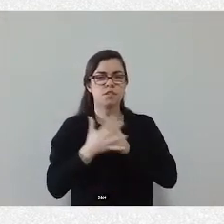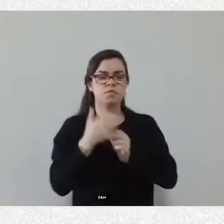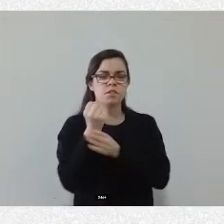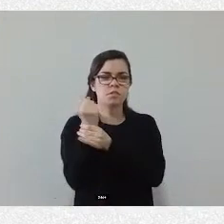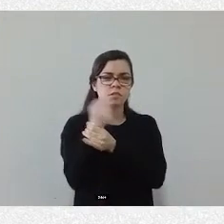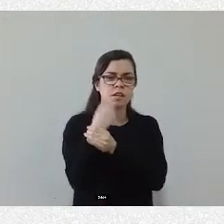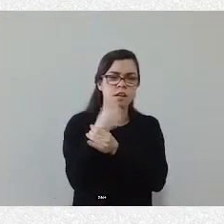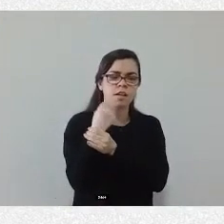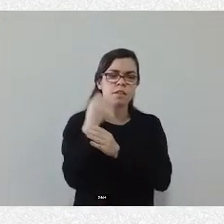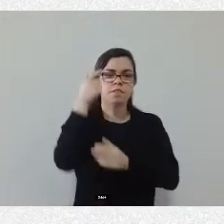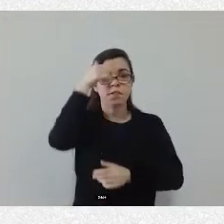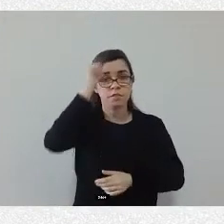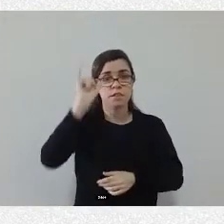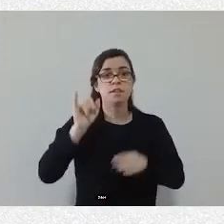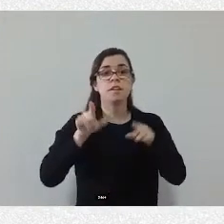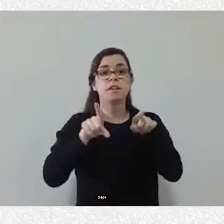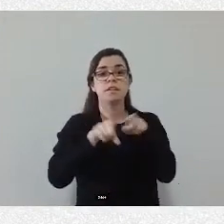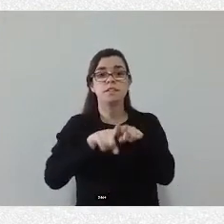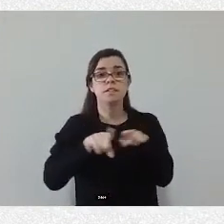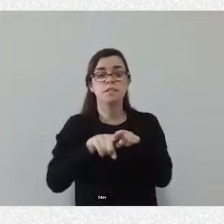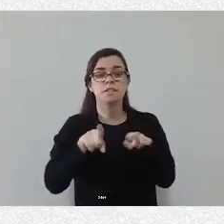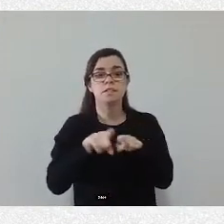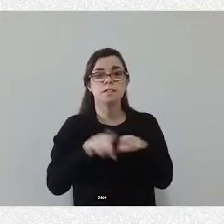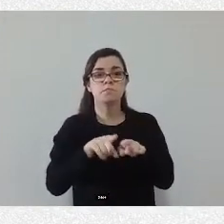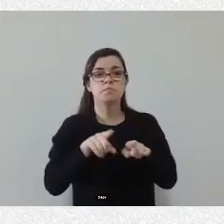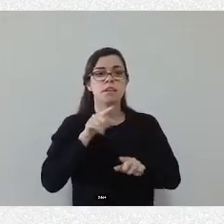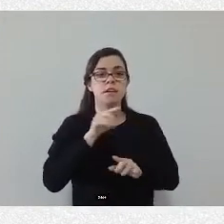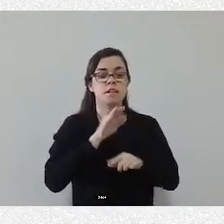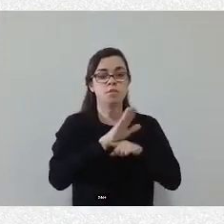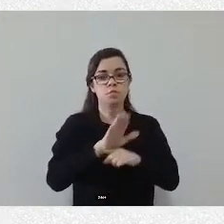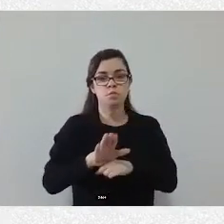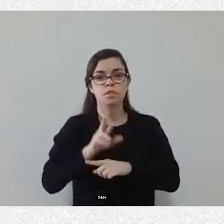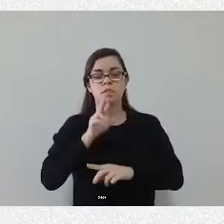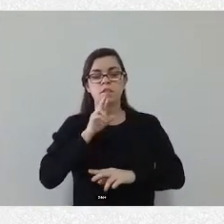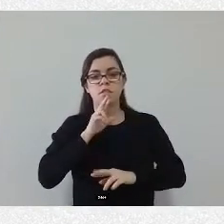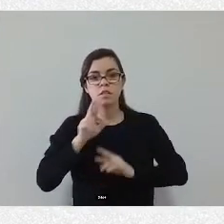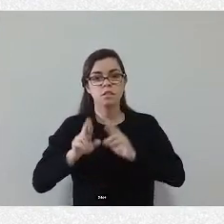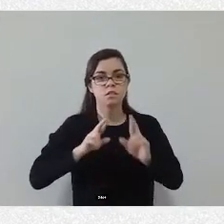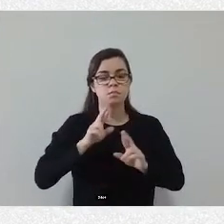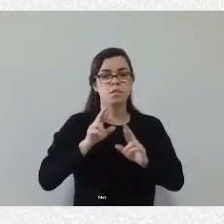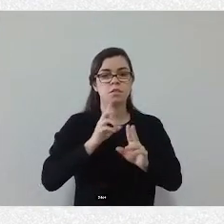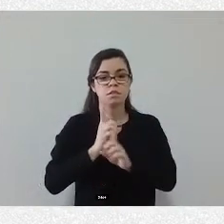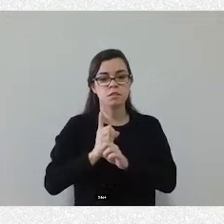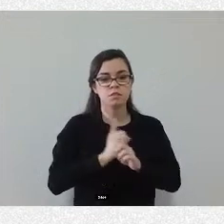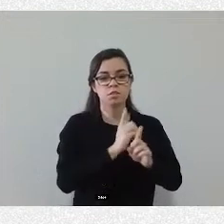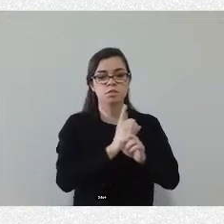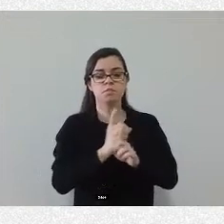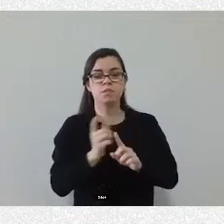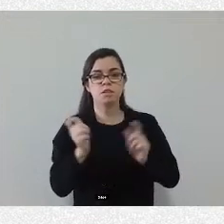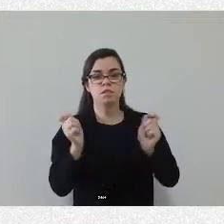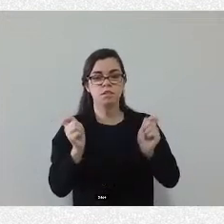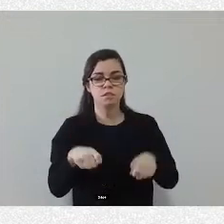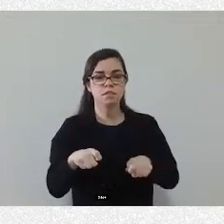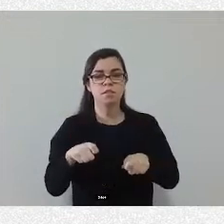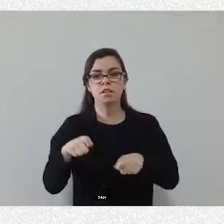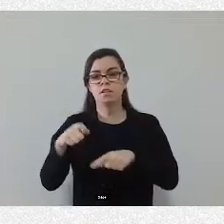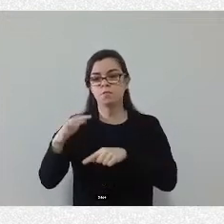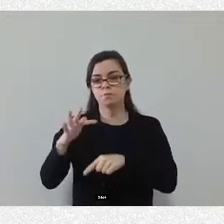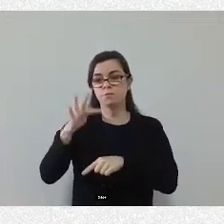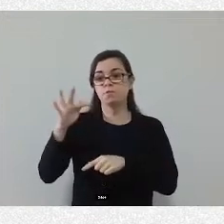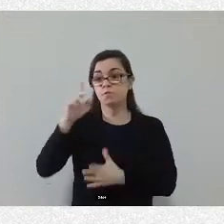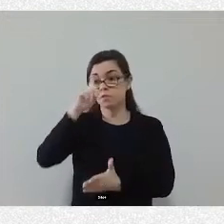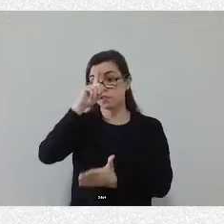estudo que vão ser captados aí, que são bastante importantes para tomada de decisão nesse contexto em relação a casos graves,